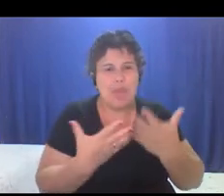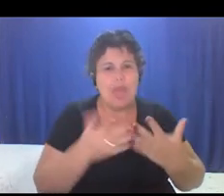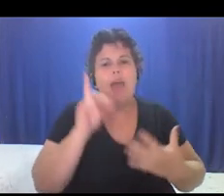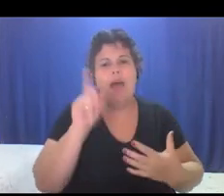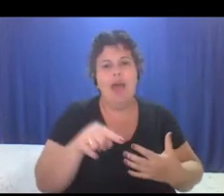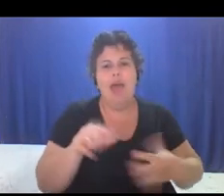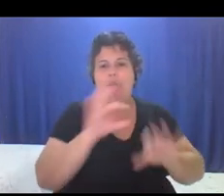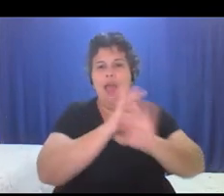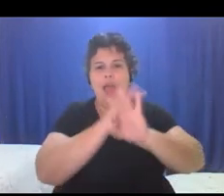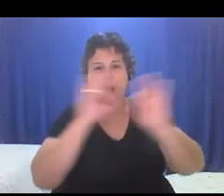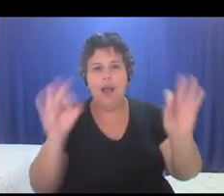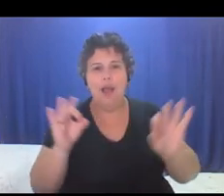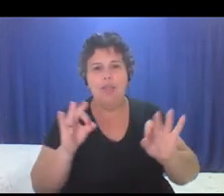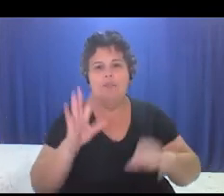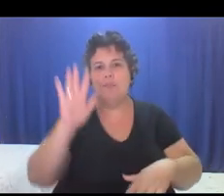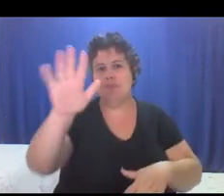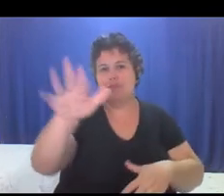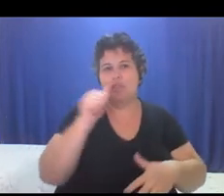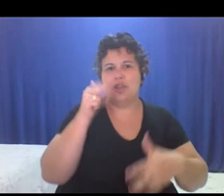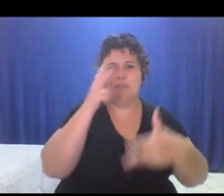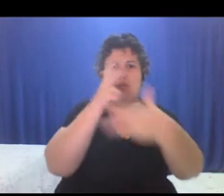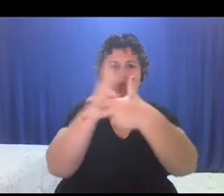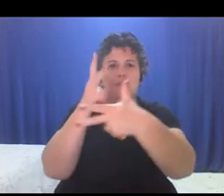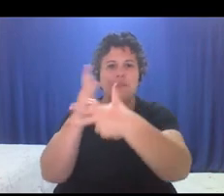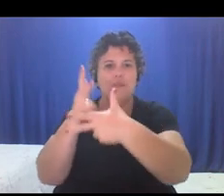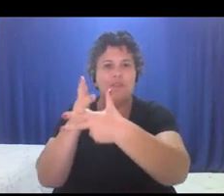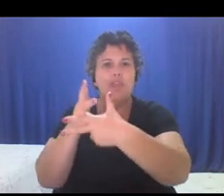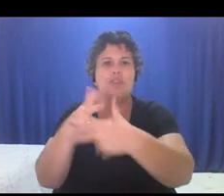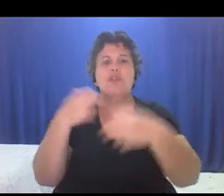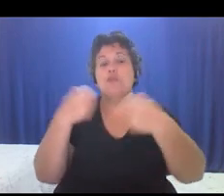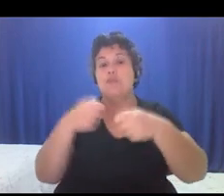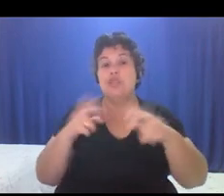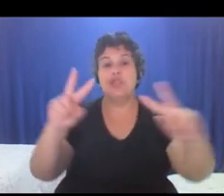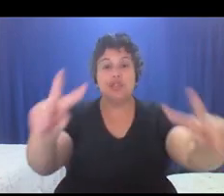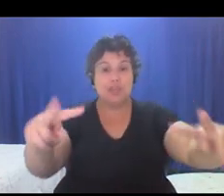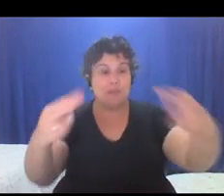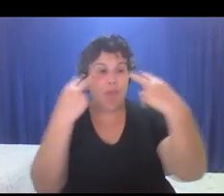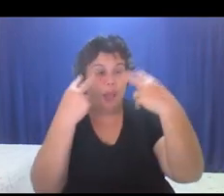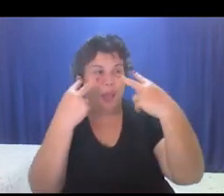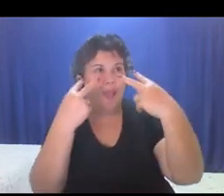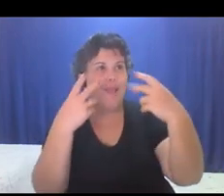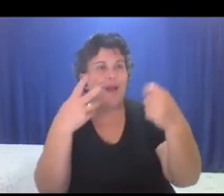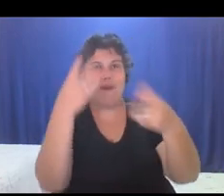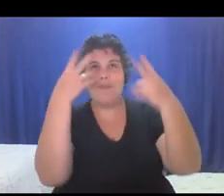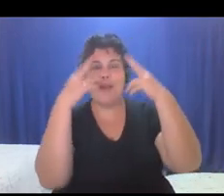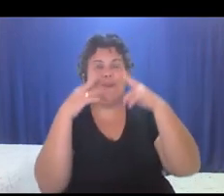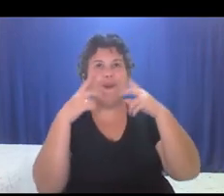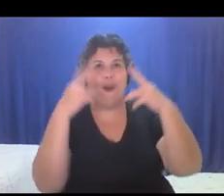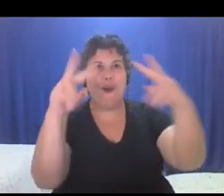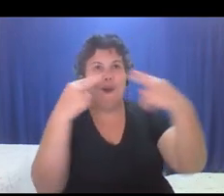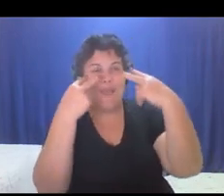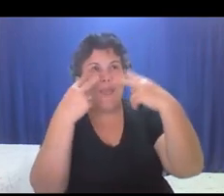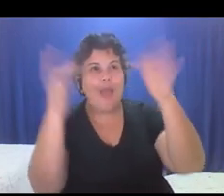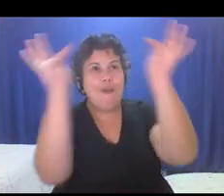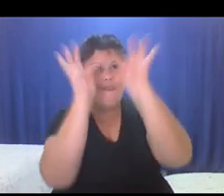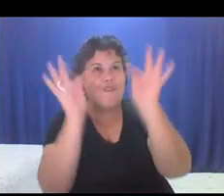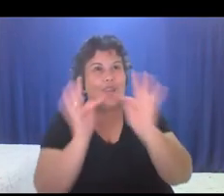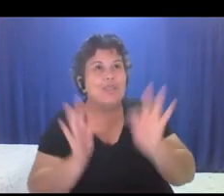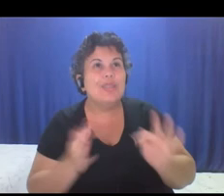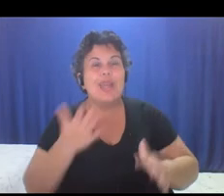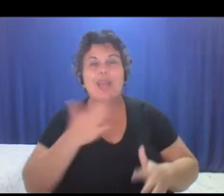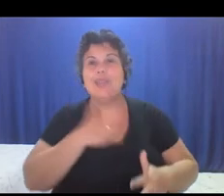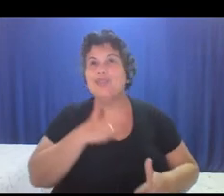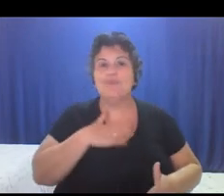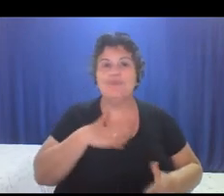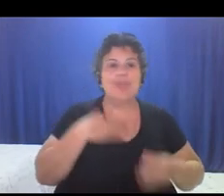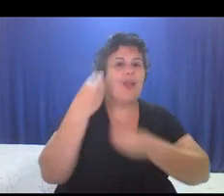Essa pessoa me chamou no vídeo, ela falou assim: ah, eu preciso que você me veja no vídeo para ver o quanto que eu estou feliz, sabe? Então, acho que isso é muito incrível, sabe?